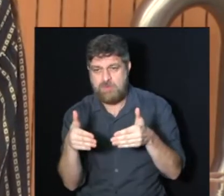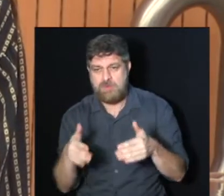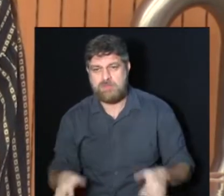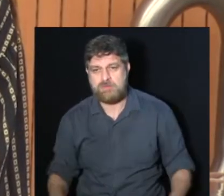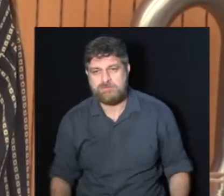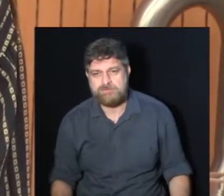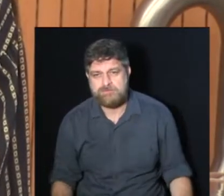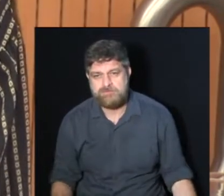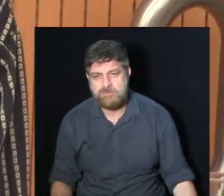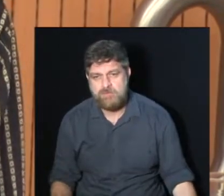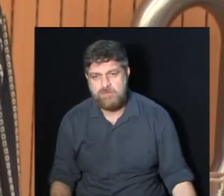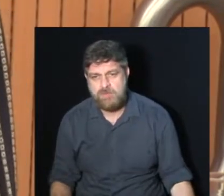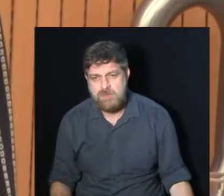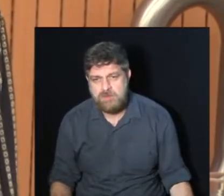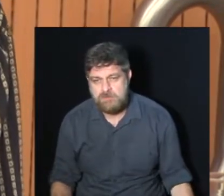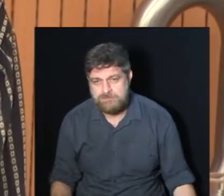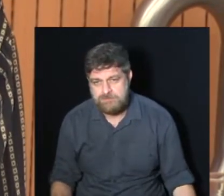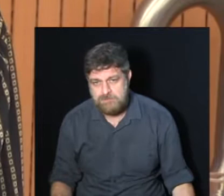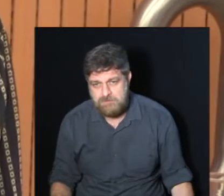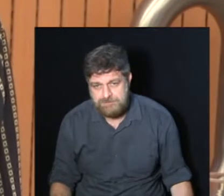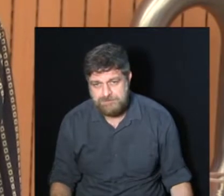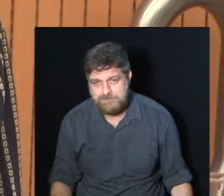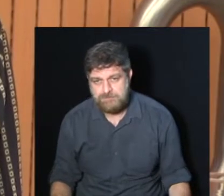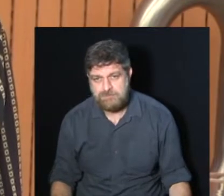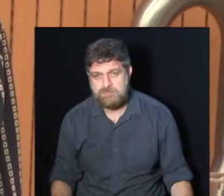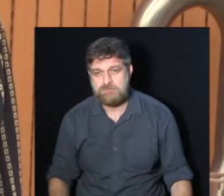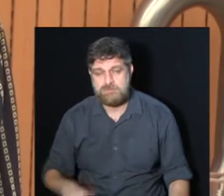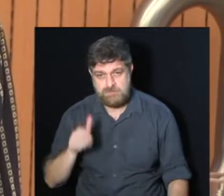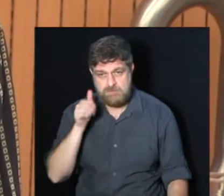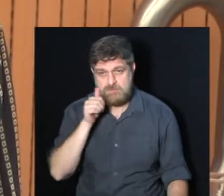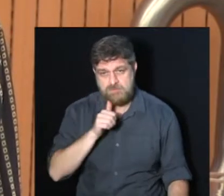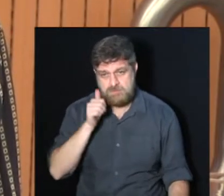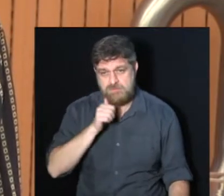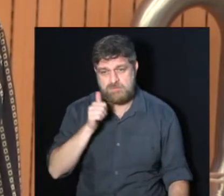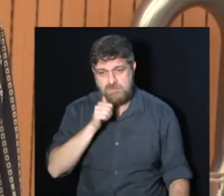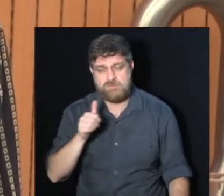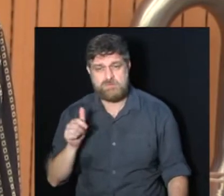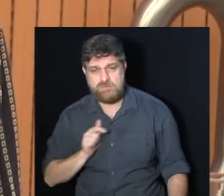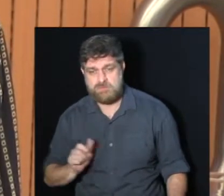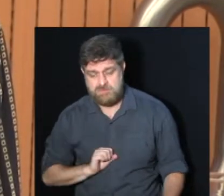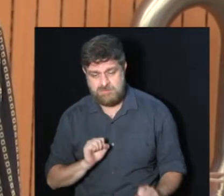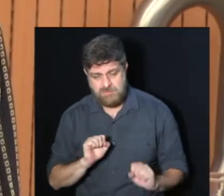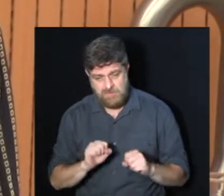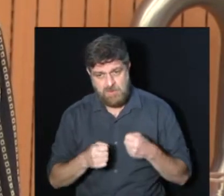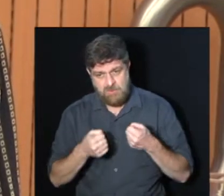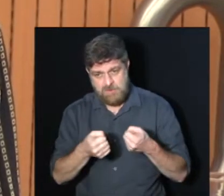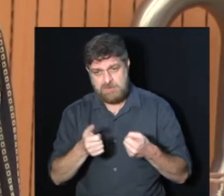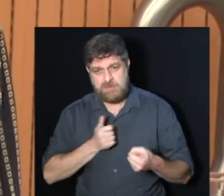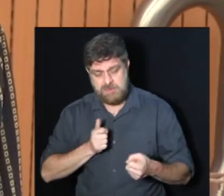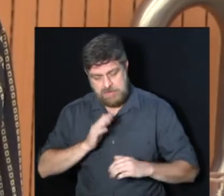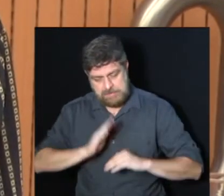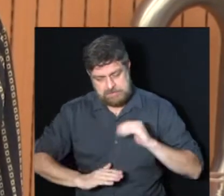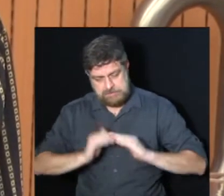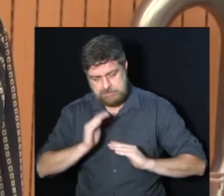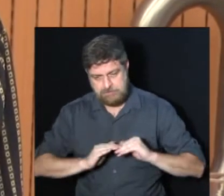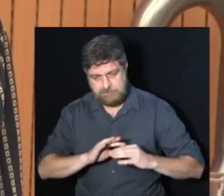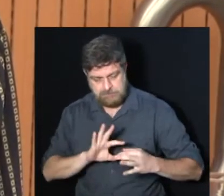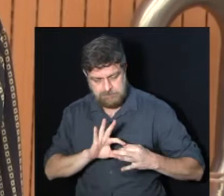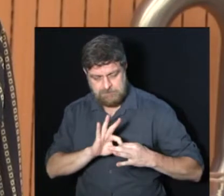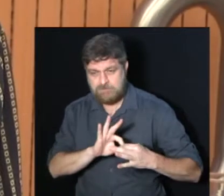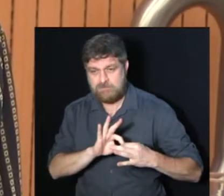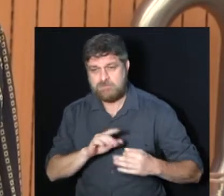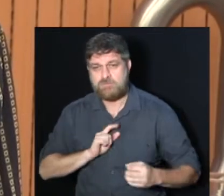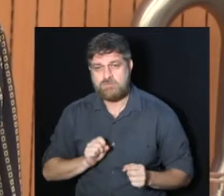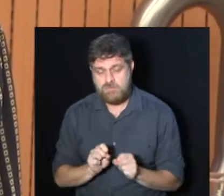favor? Que cuidavam da temática das mulheres na organização para fortalecer e consolidar o trabalho. Então, é a